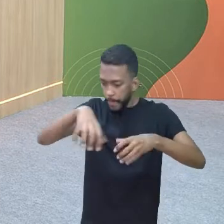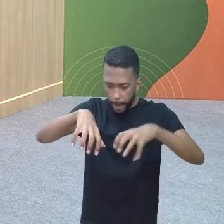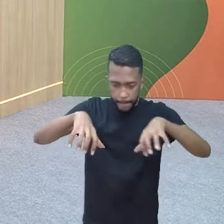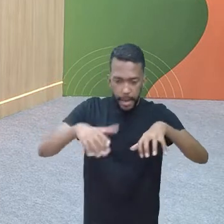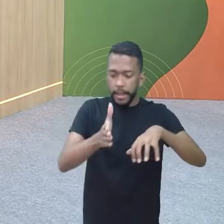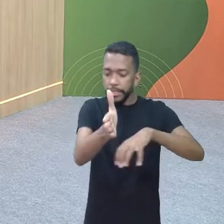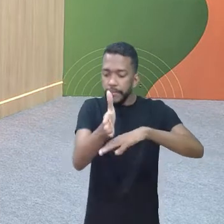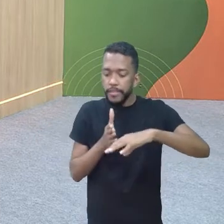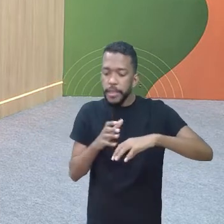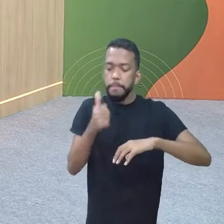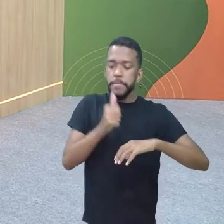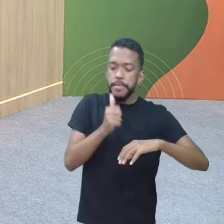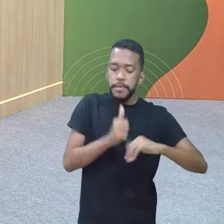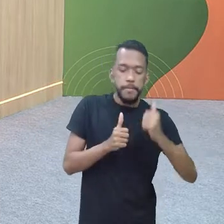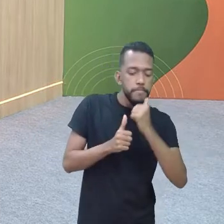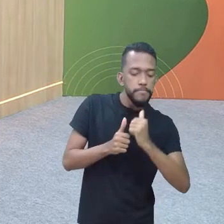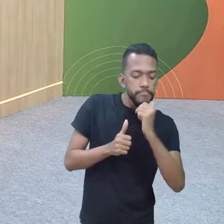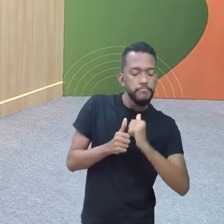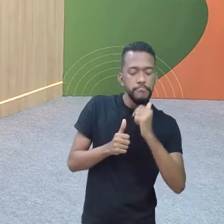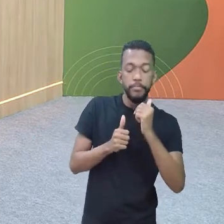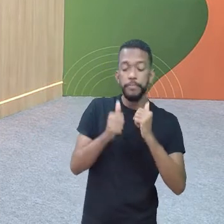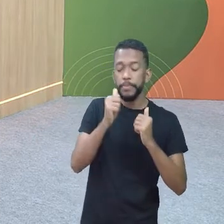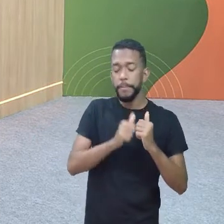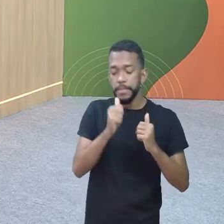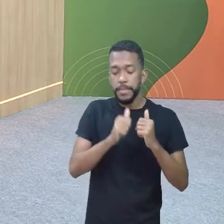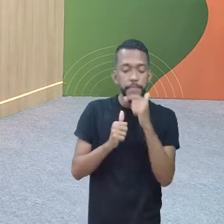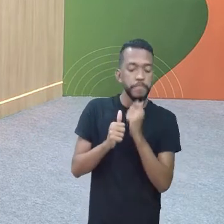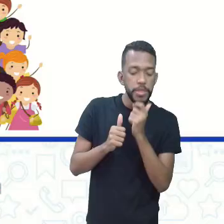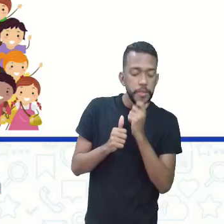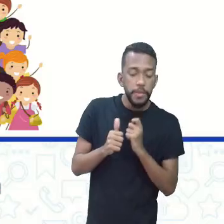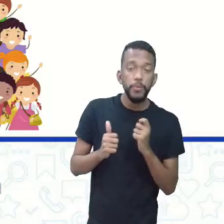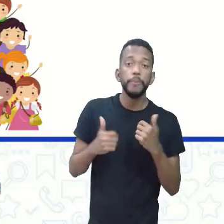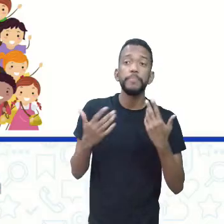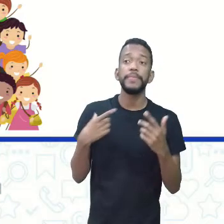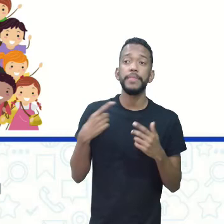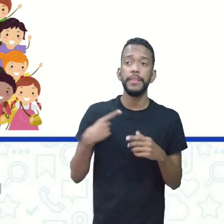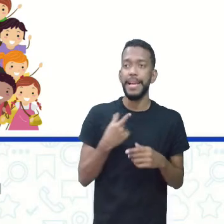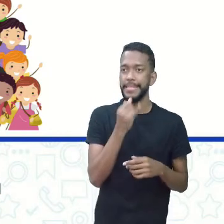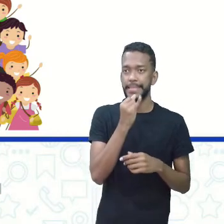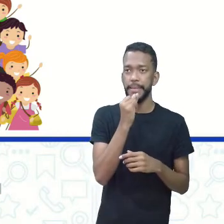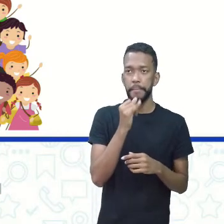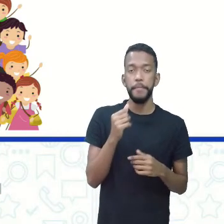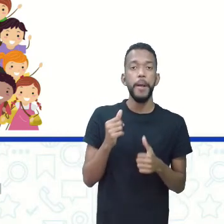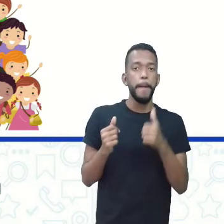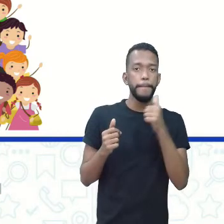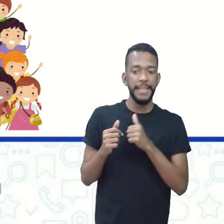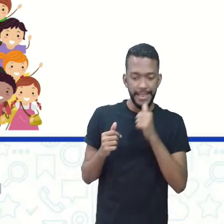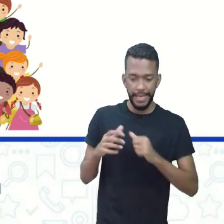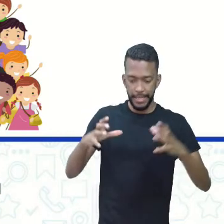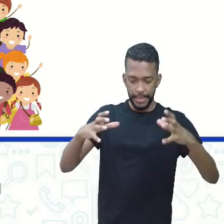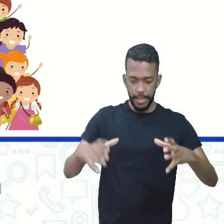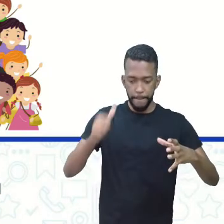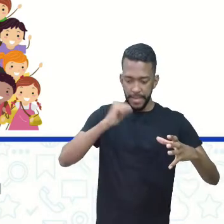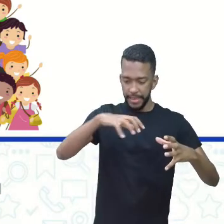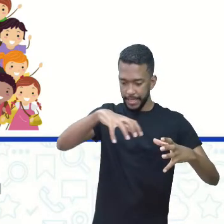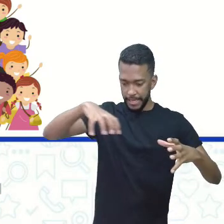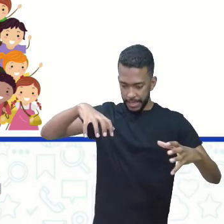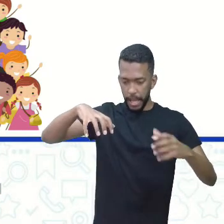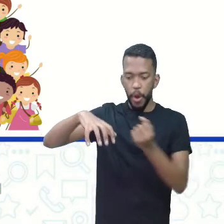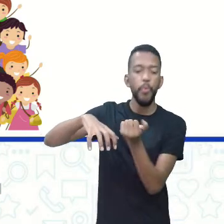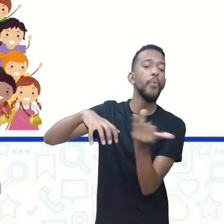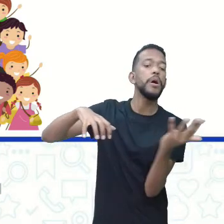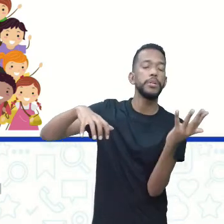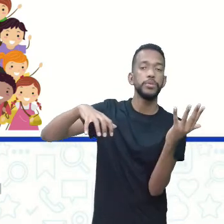sala. E aí a gente tinha, ó, nesse exemplo, meninas com estudantes, né? A divisão de meninas com estudantes dava